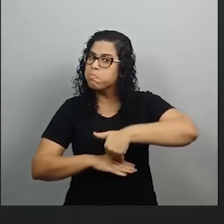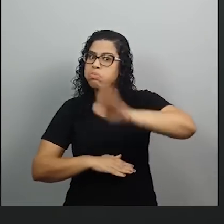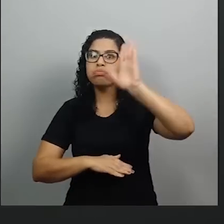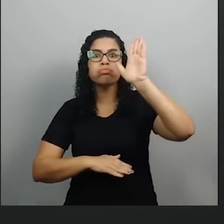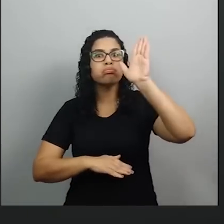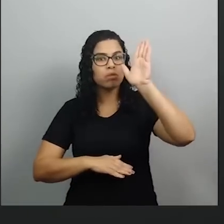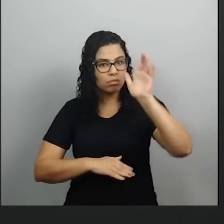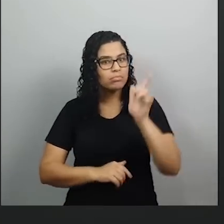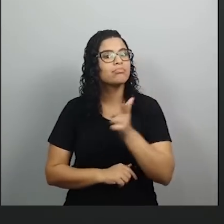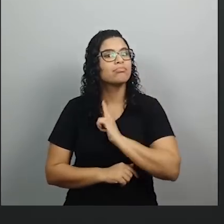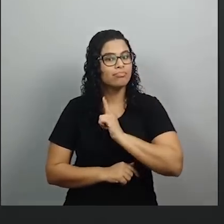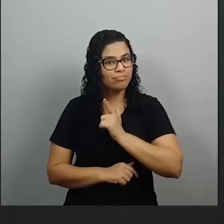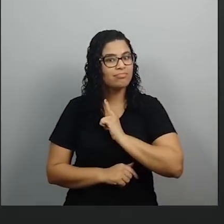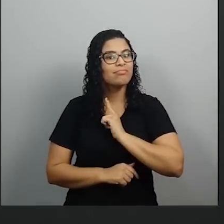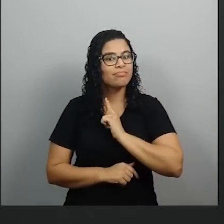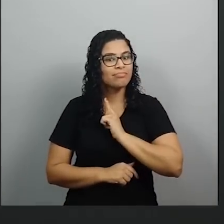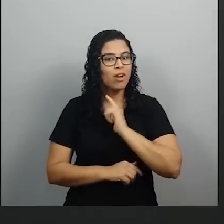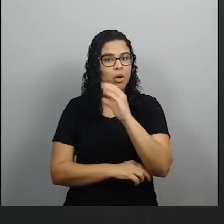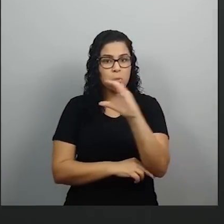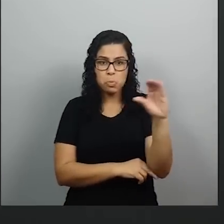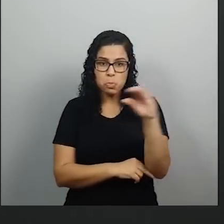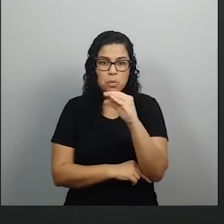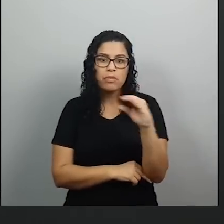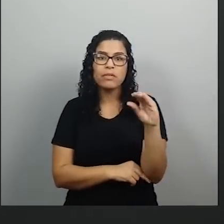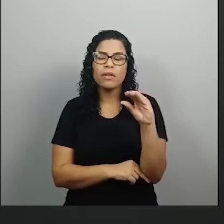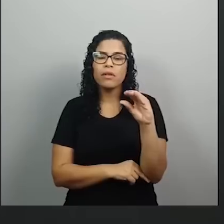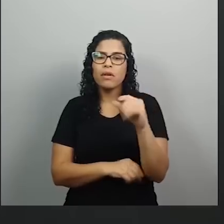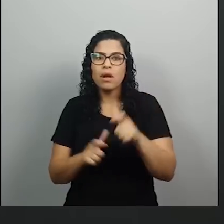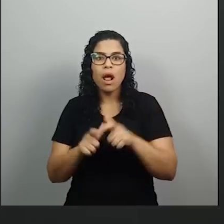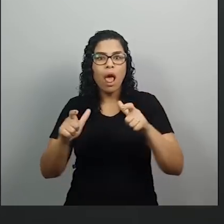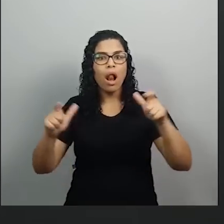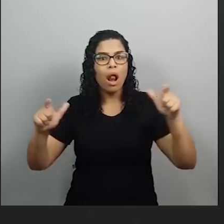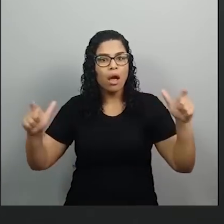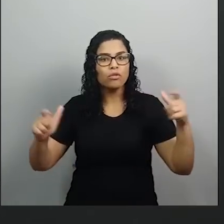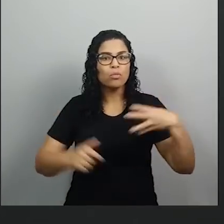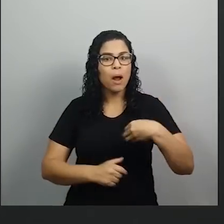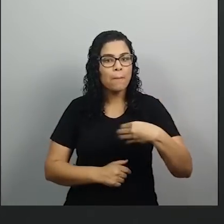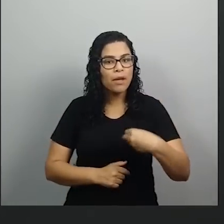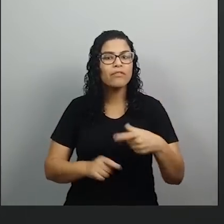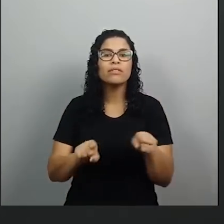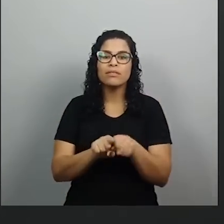fóssil, sabia? Tem muito fóssil de dinossauro aqui, grandes mamíferos. Você